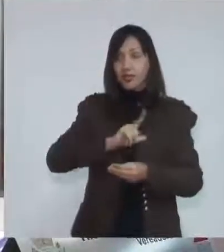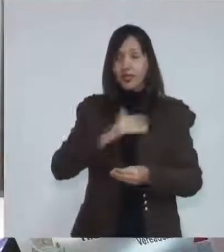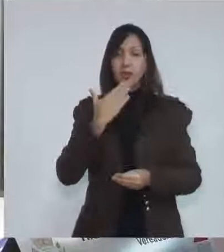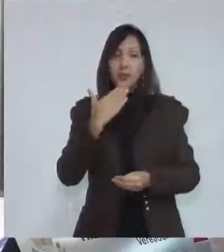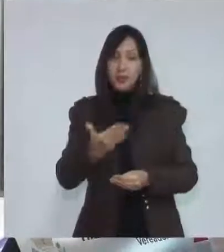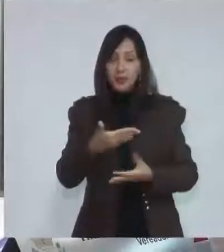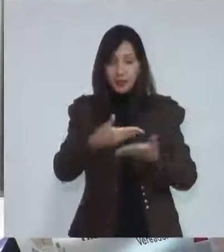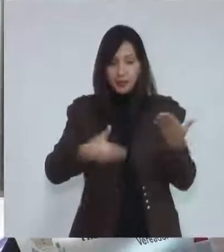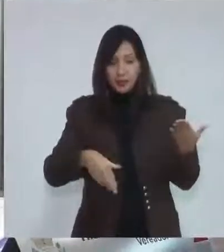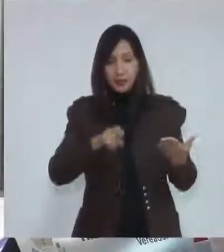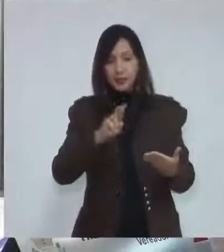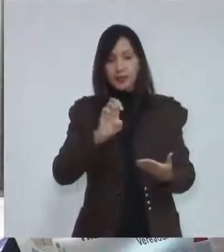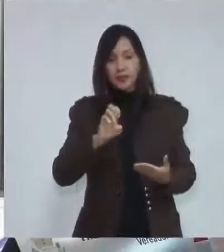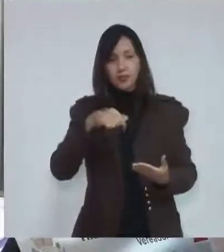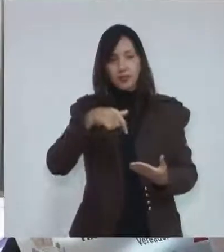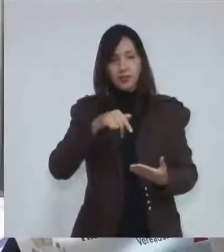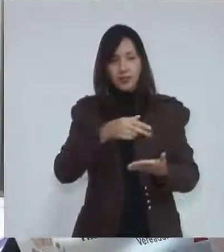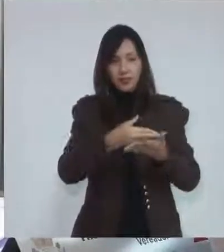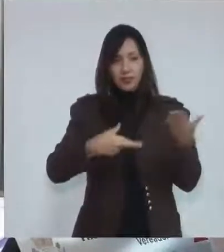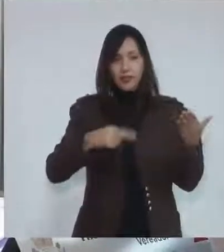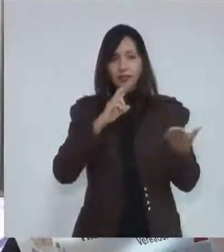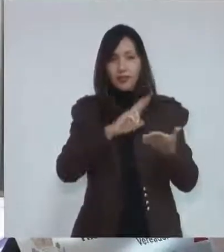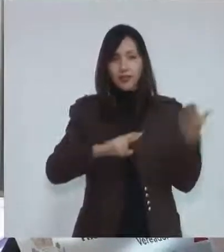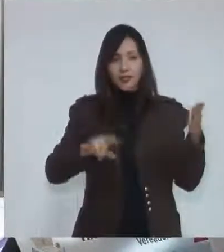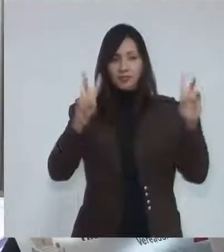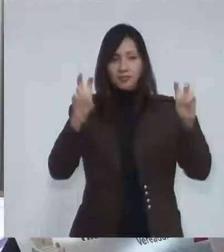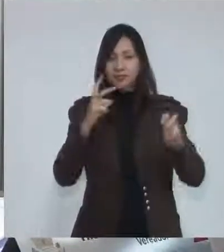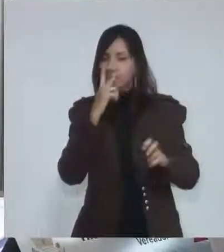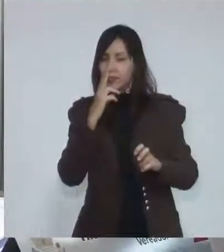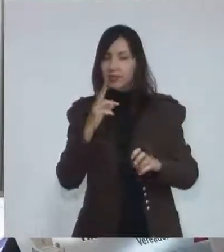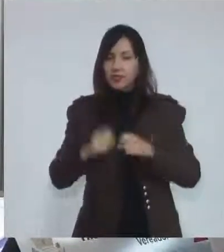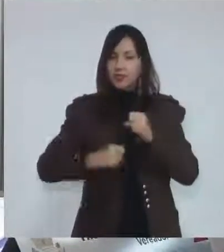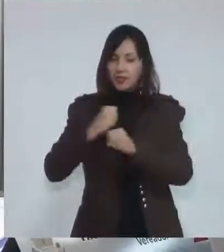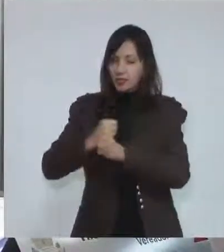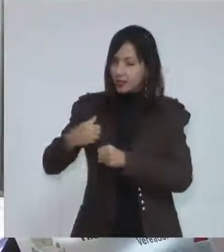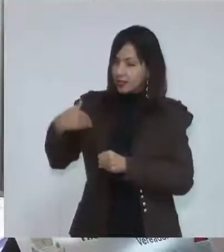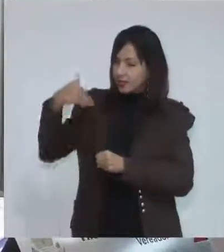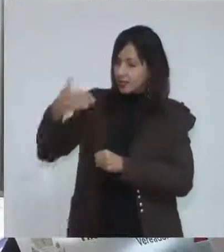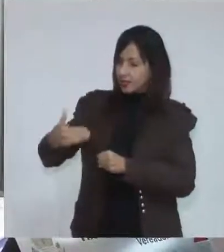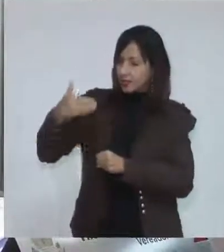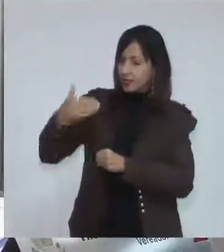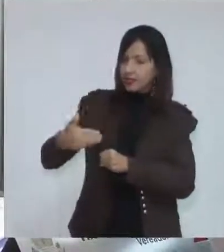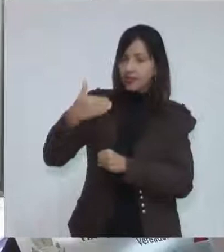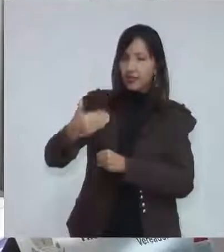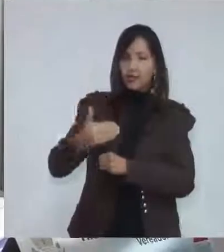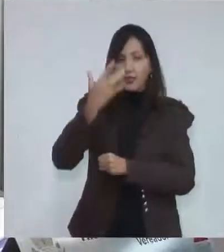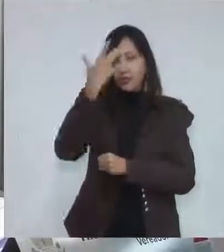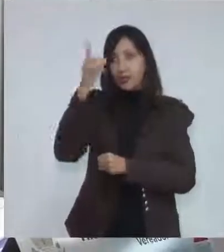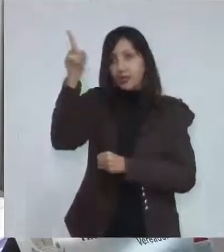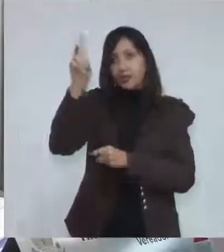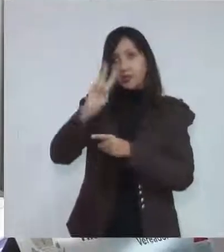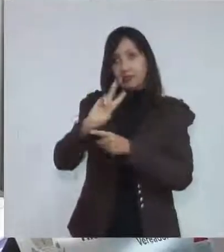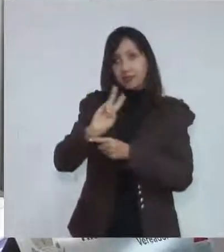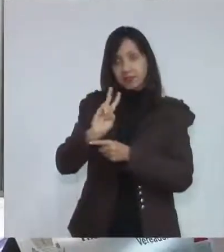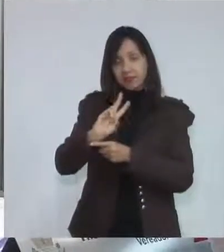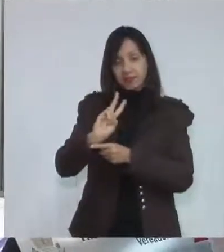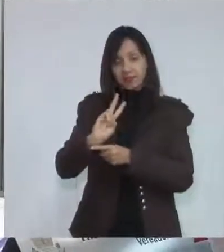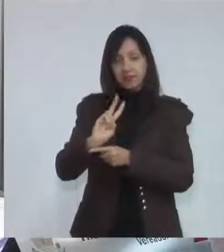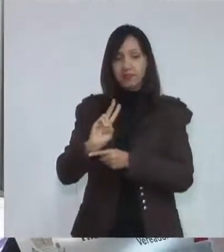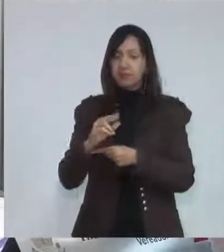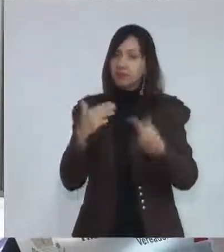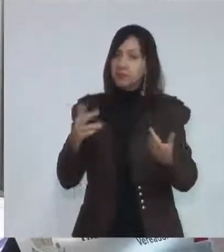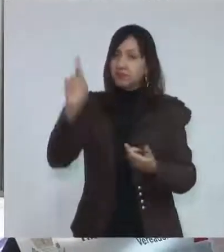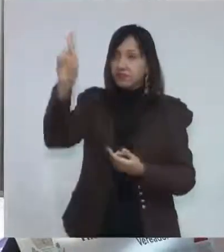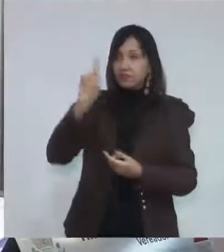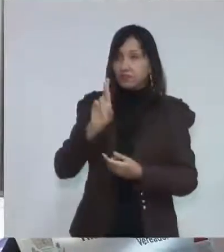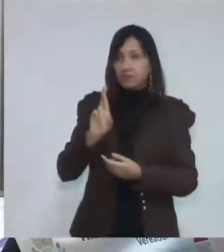que me parece, né, quando fala todos os anos, não sei se lá em cima se tem esse controle, mas enfim, a resposta